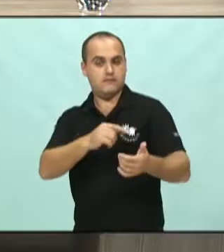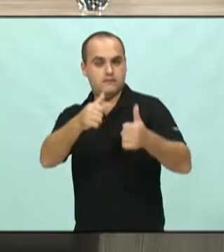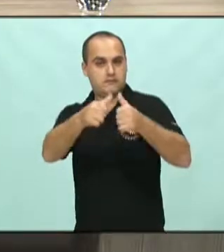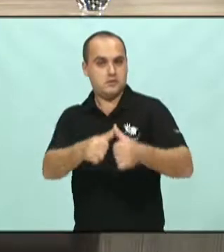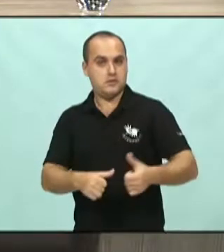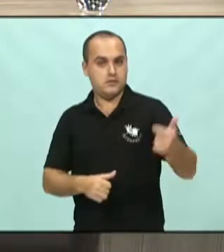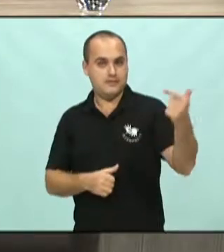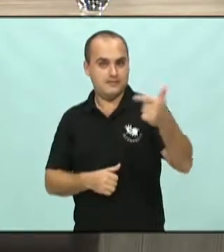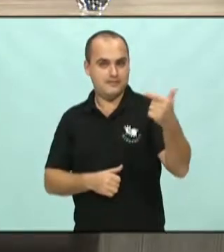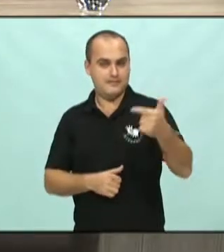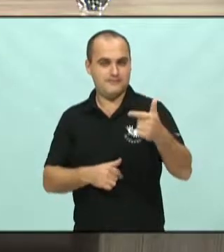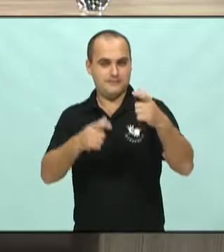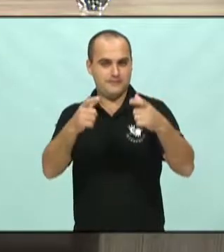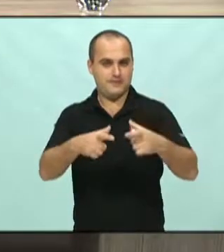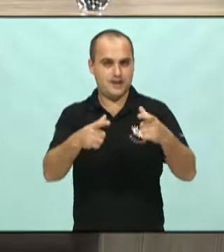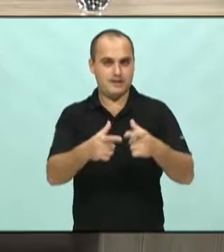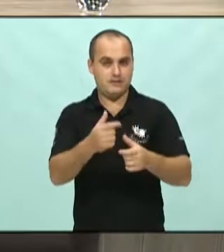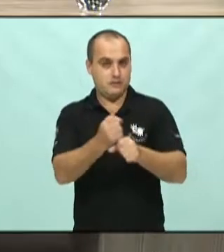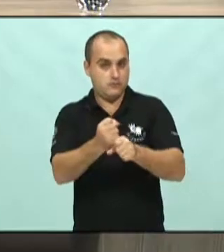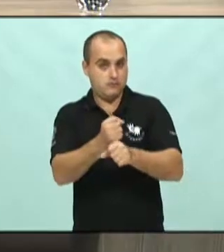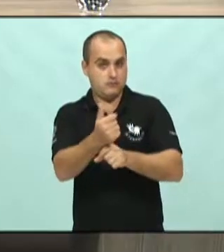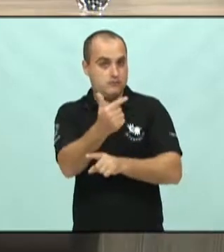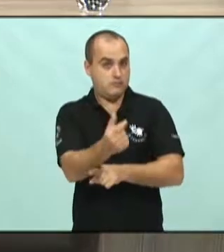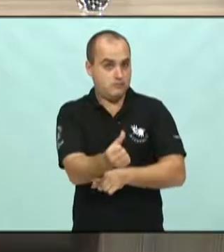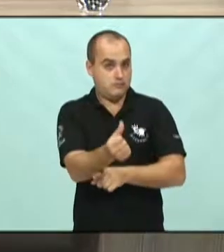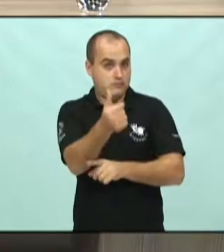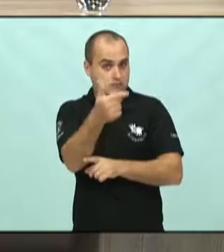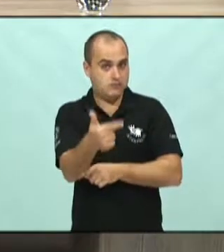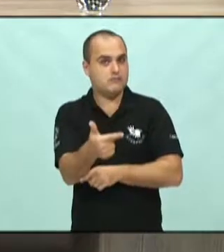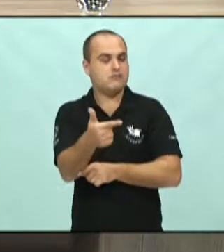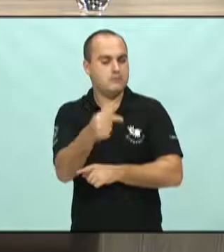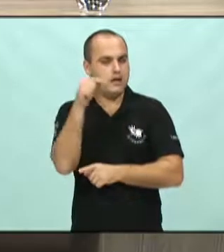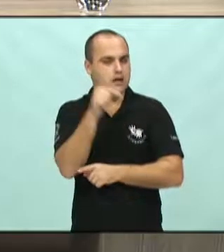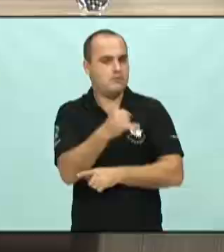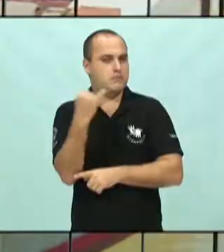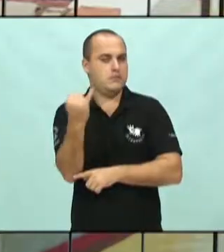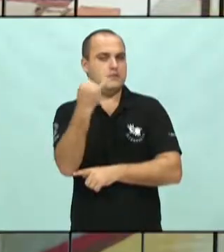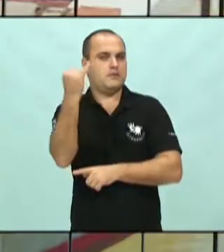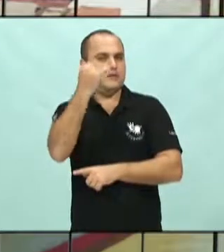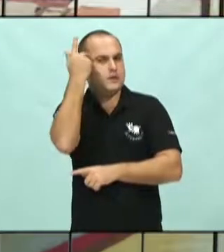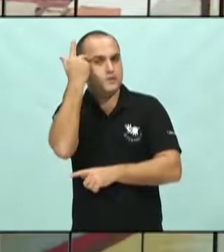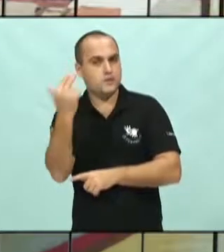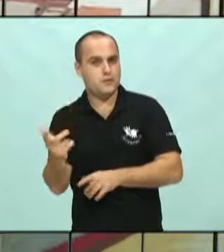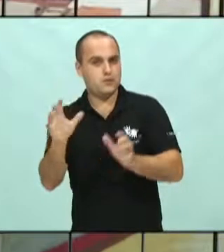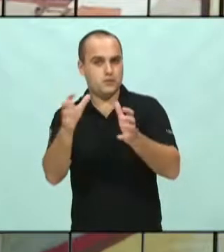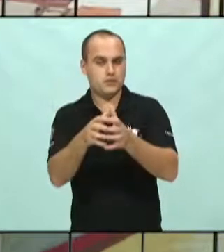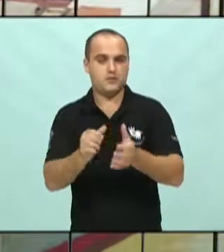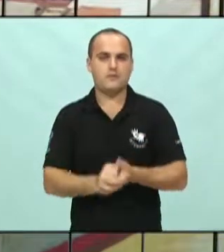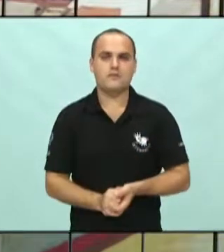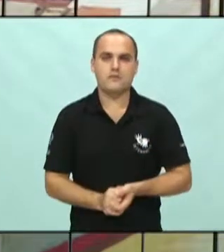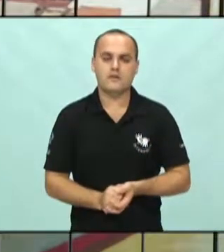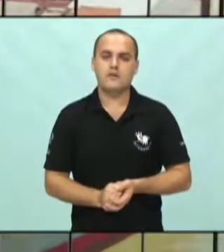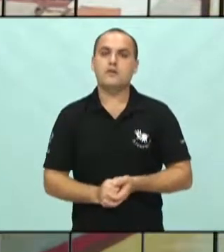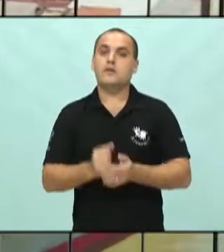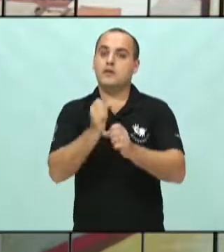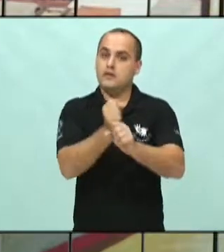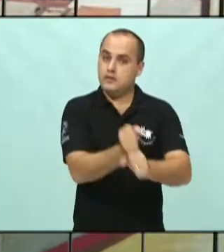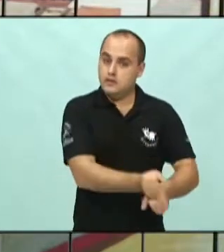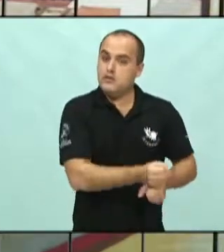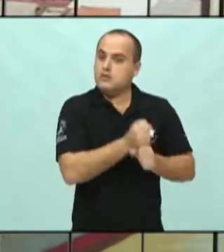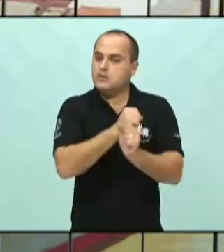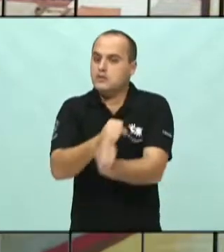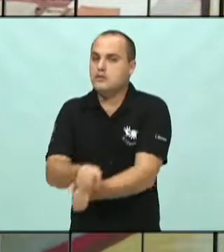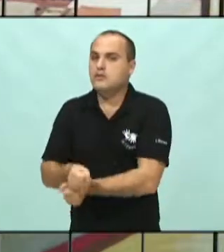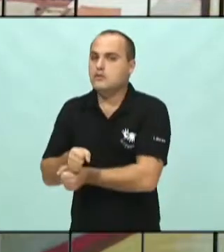competição lá em 62 e é tido também como um dos grandes feitos da história do clube. E no remo, que foi o esporte que deu origem